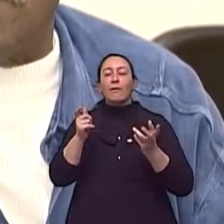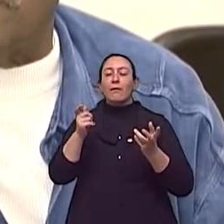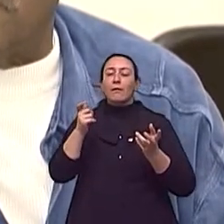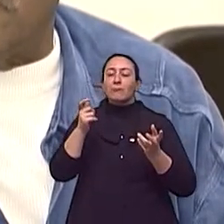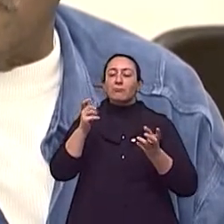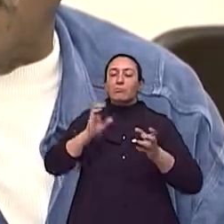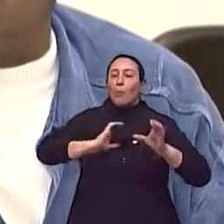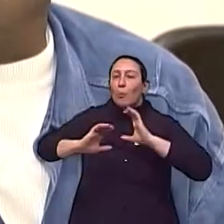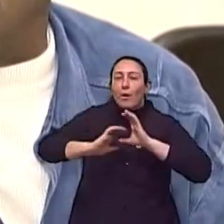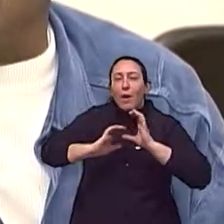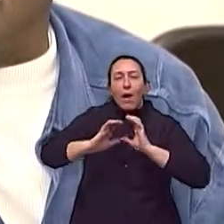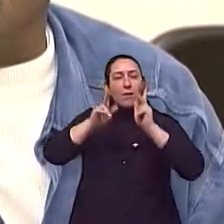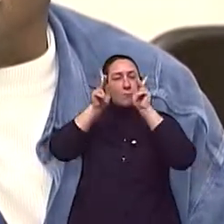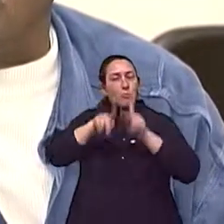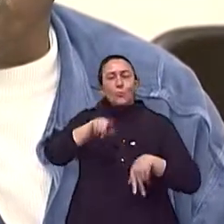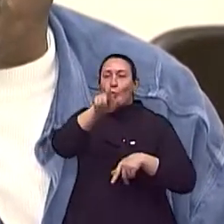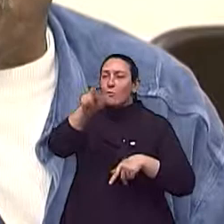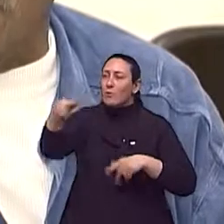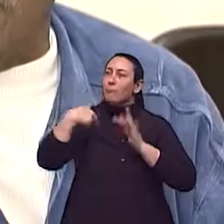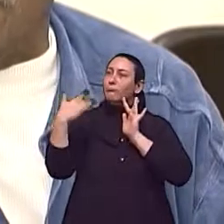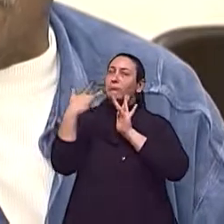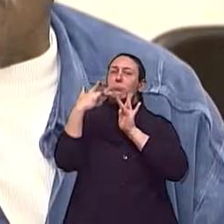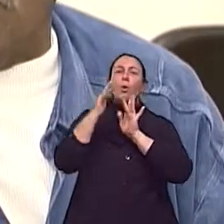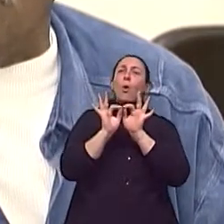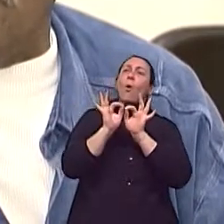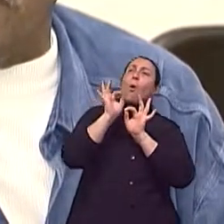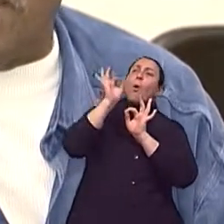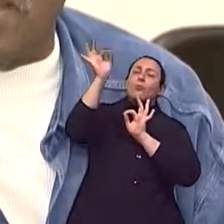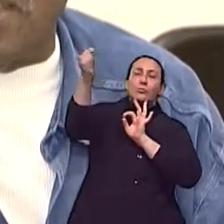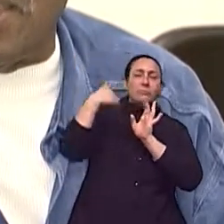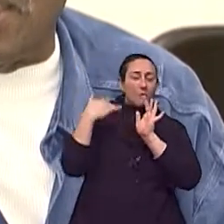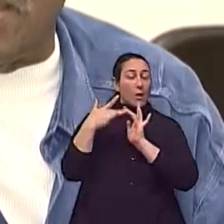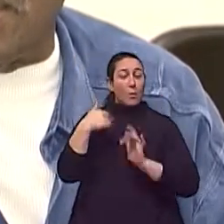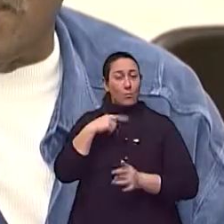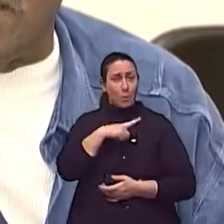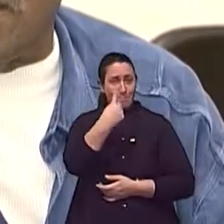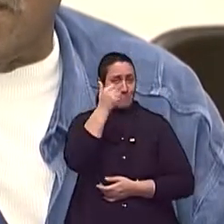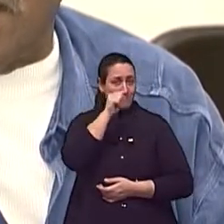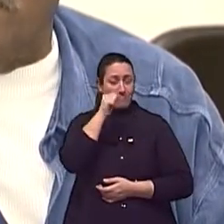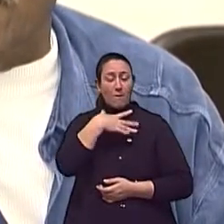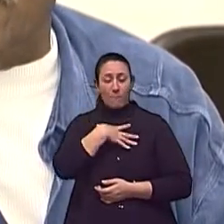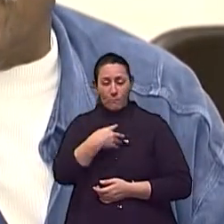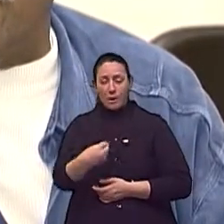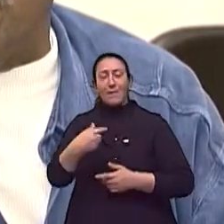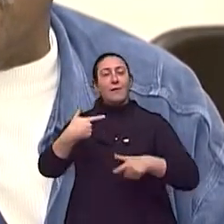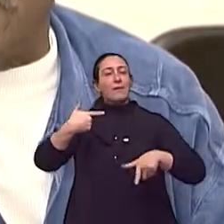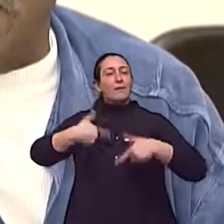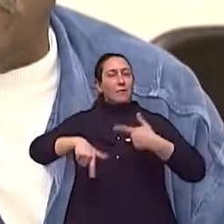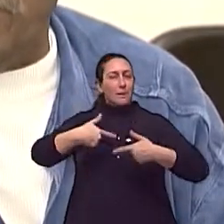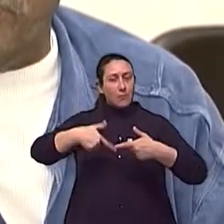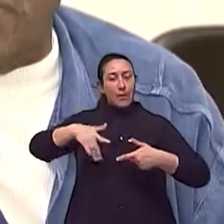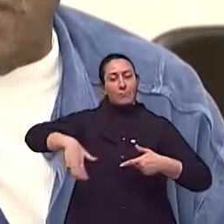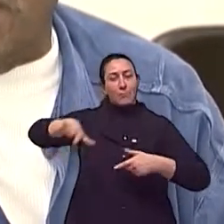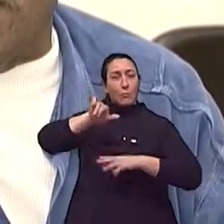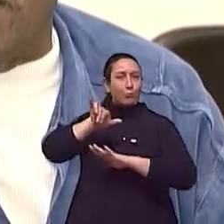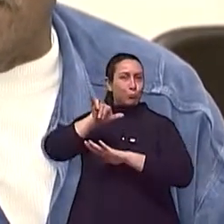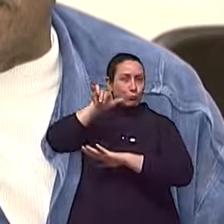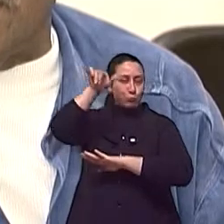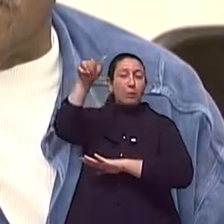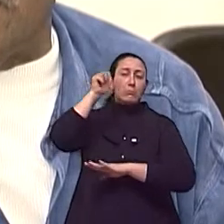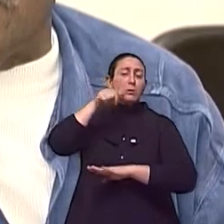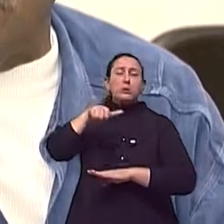pessoas a longa distância né eu tenho uma filha que trabalha na área da aviação